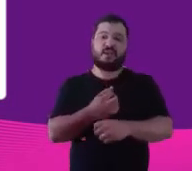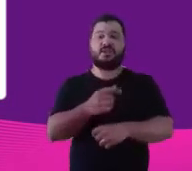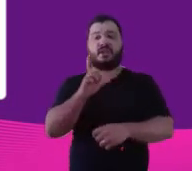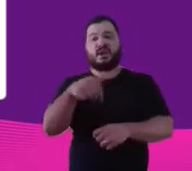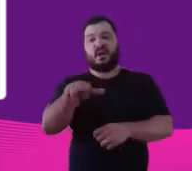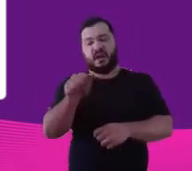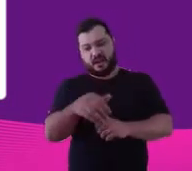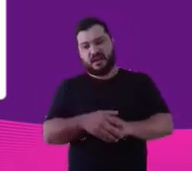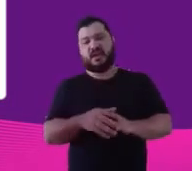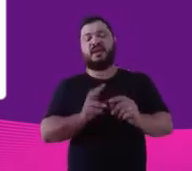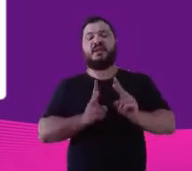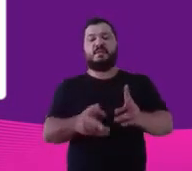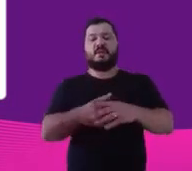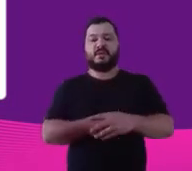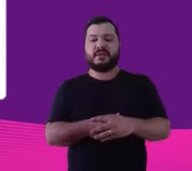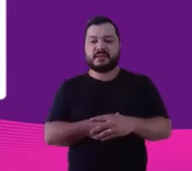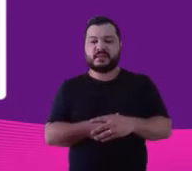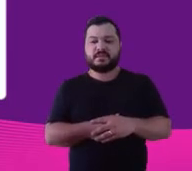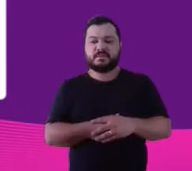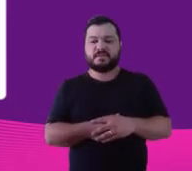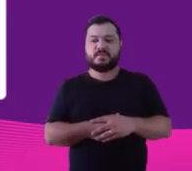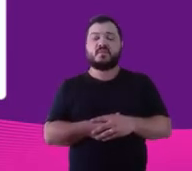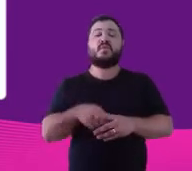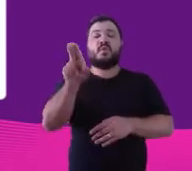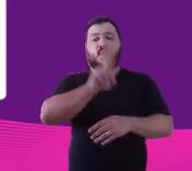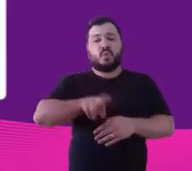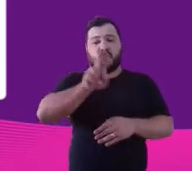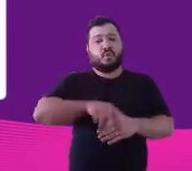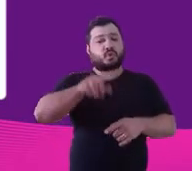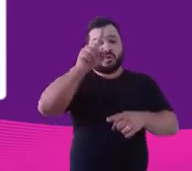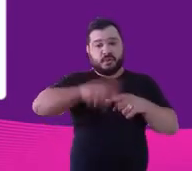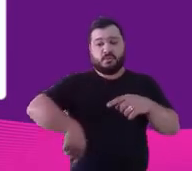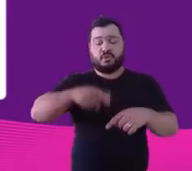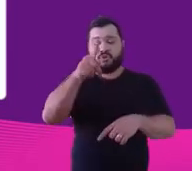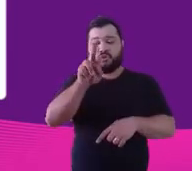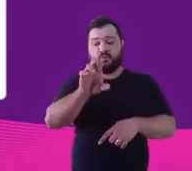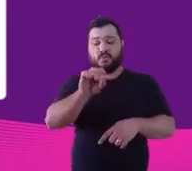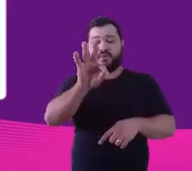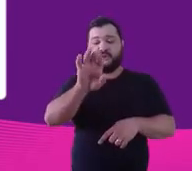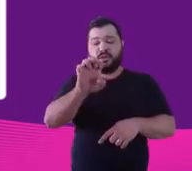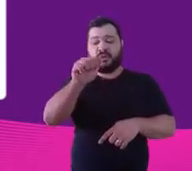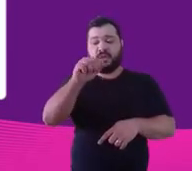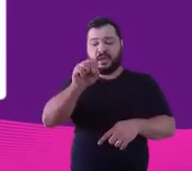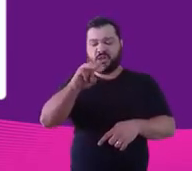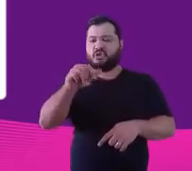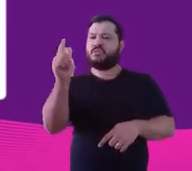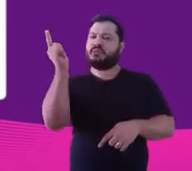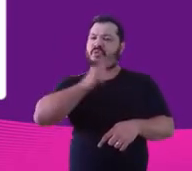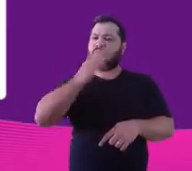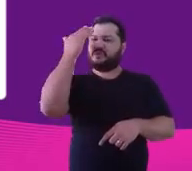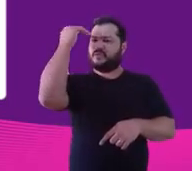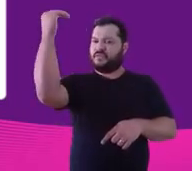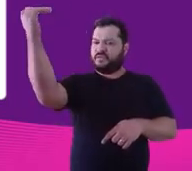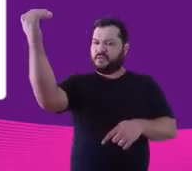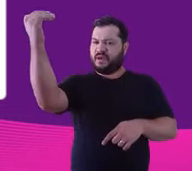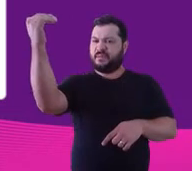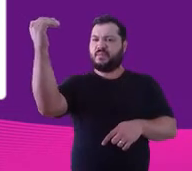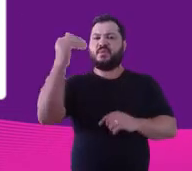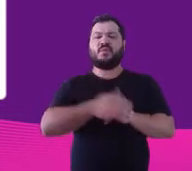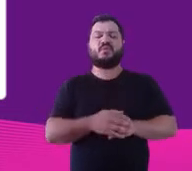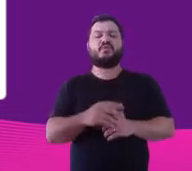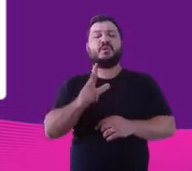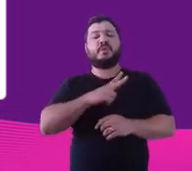comida em manutenção é o uso do inibidor de protease toma ele ganhou bastante popularidade no